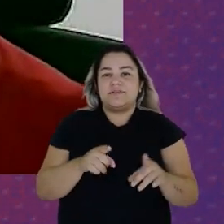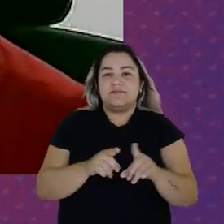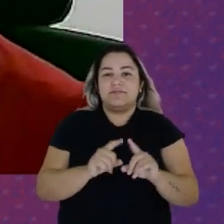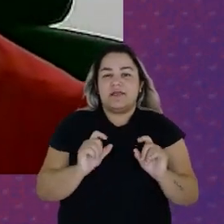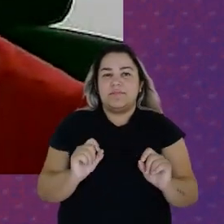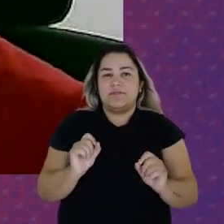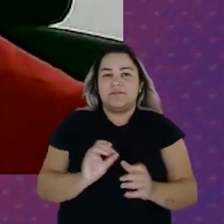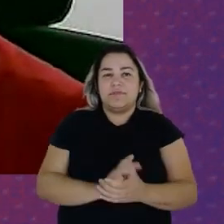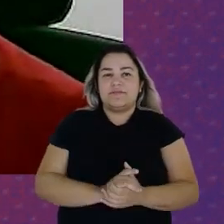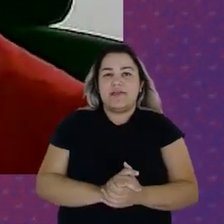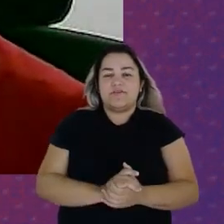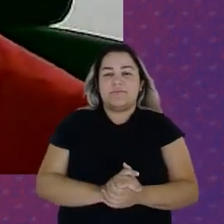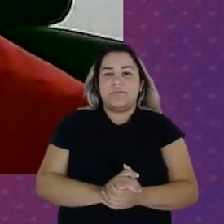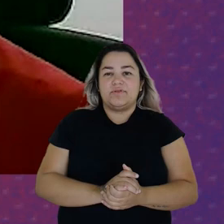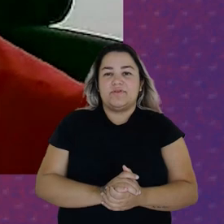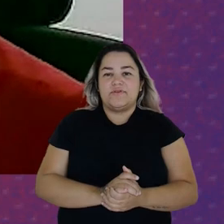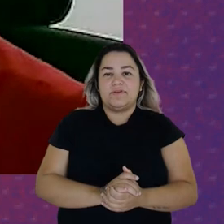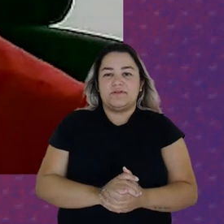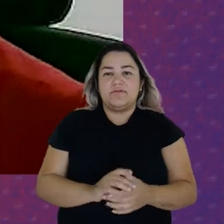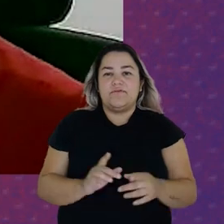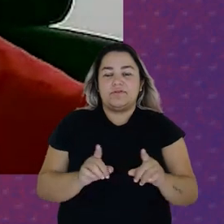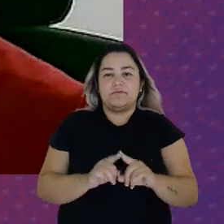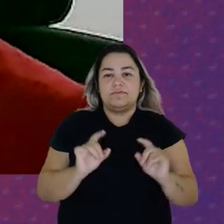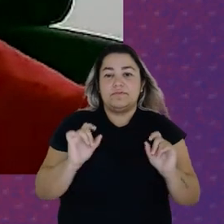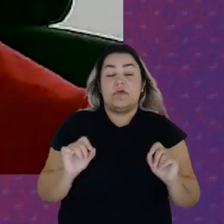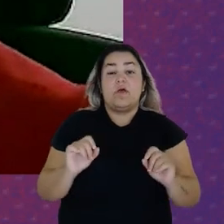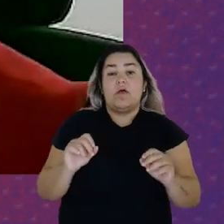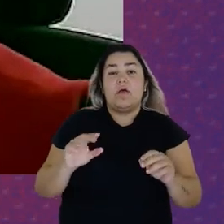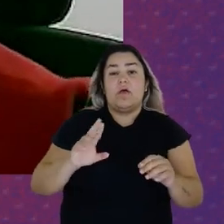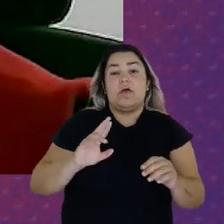para o estado de Santa Catarina uma